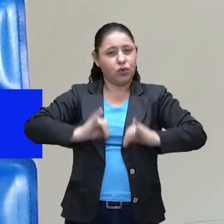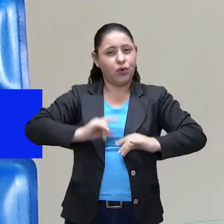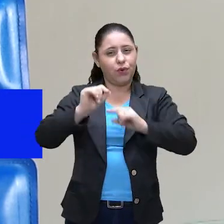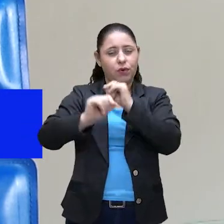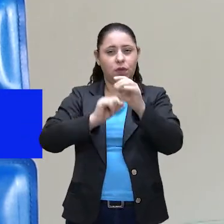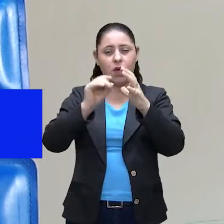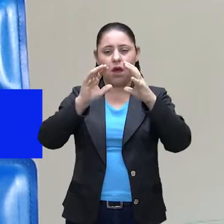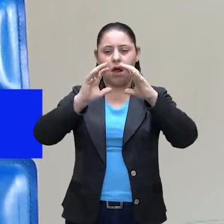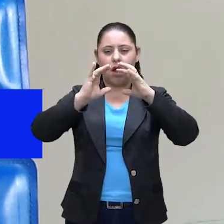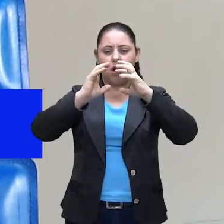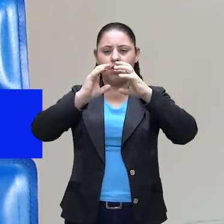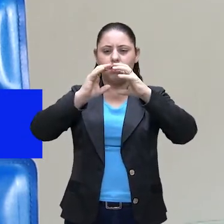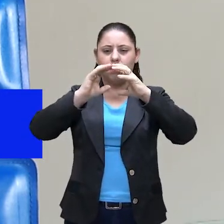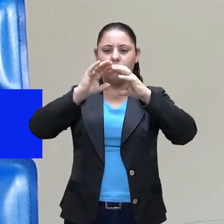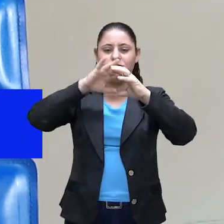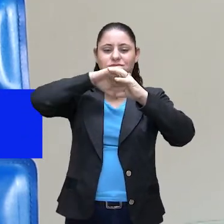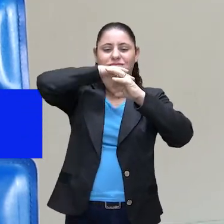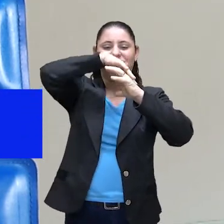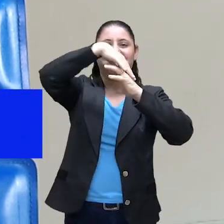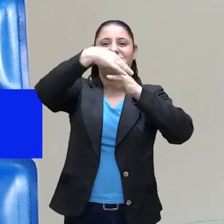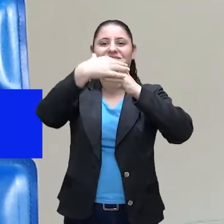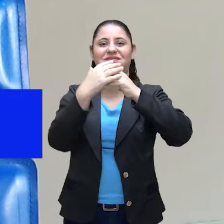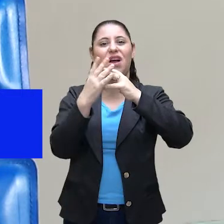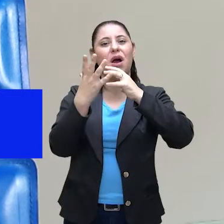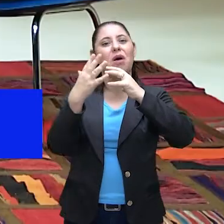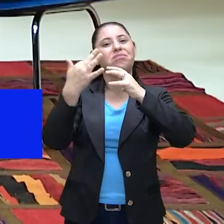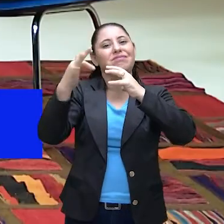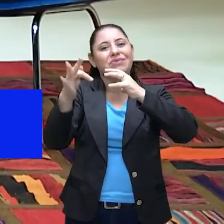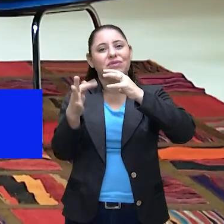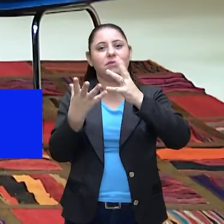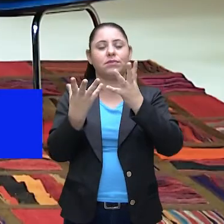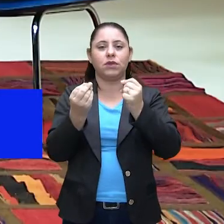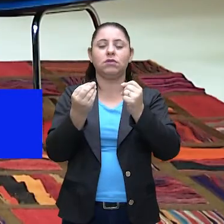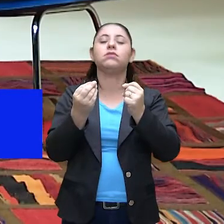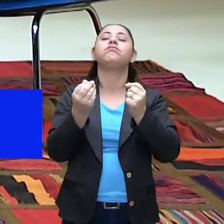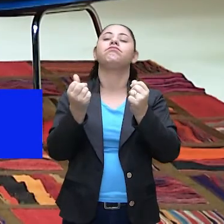sofre uma grande lesão no cérebro, aí